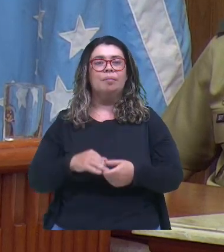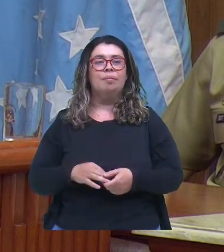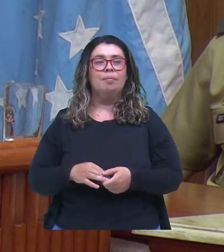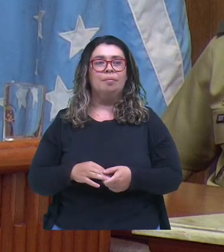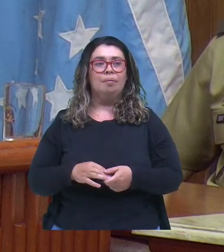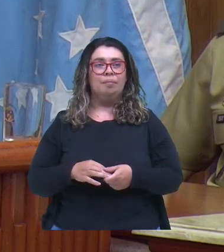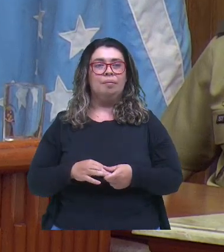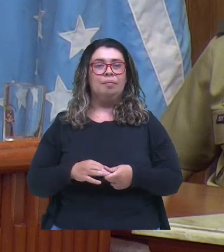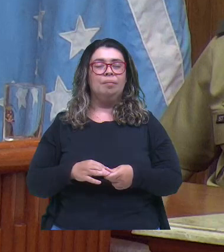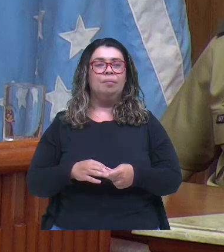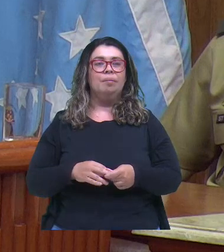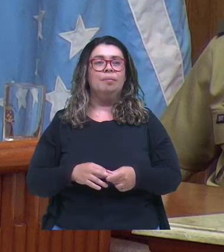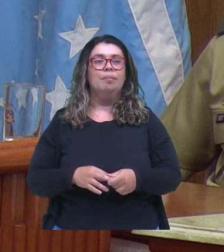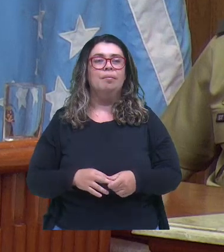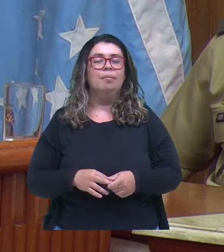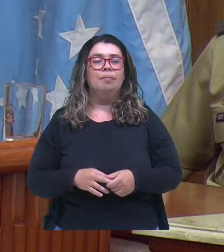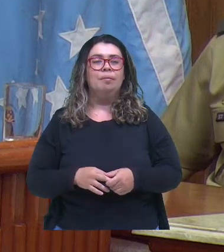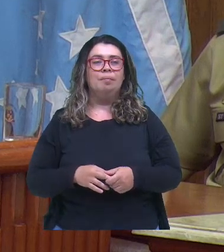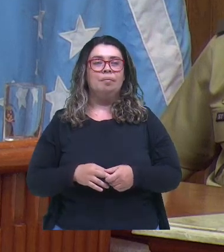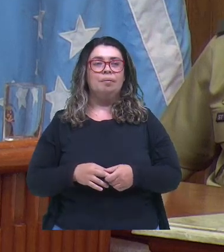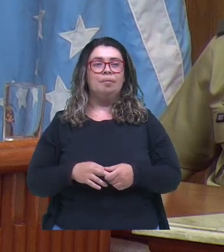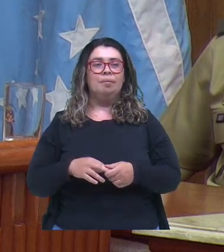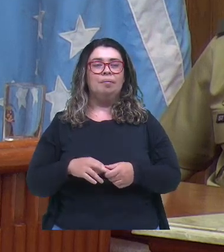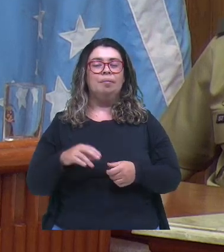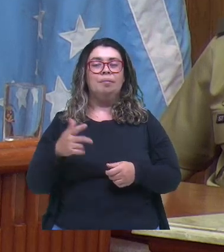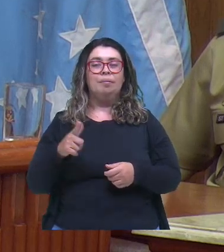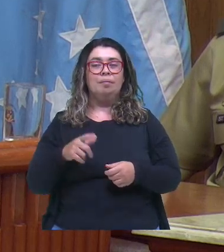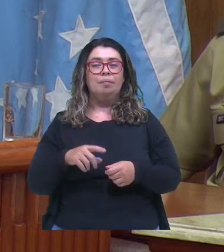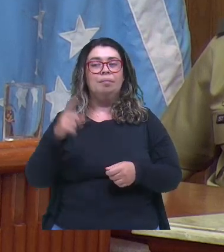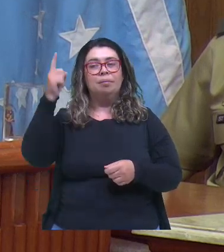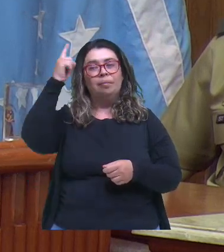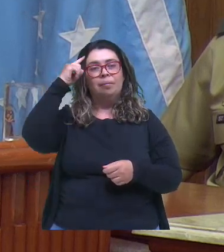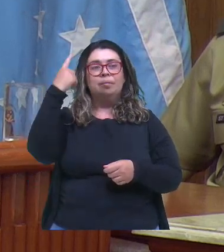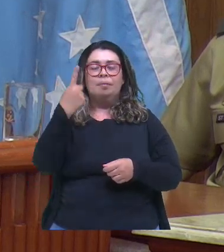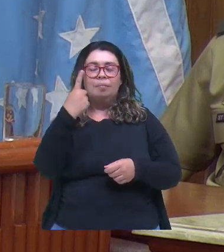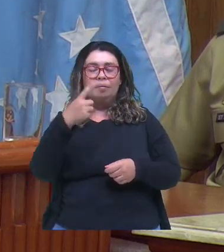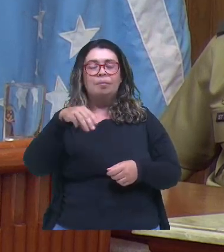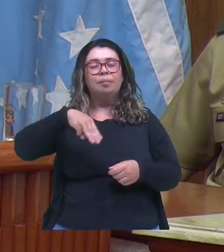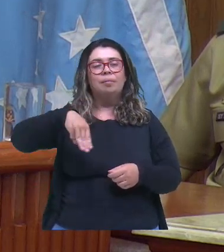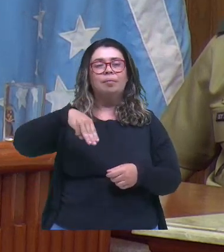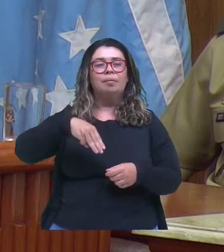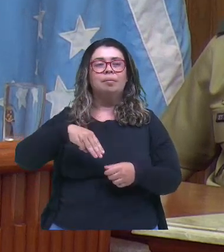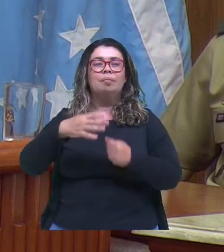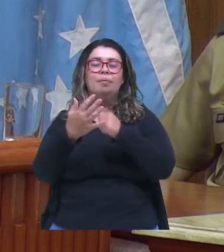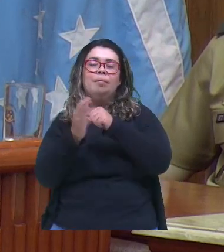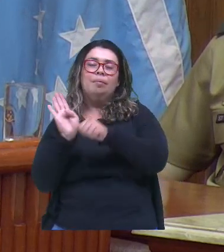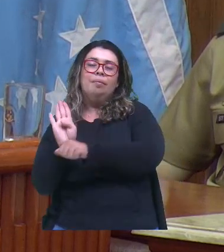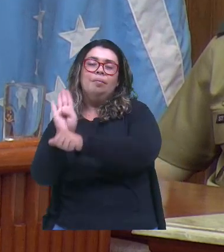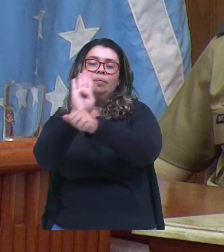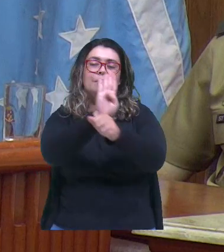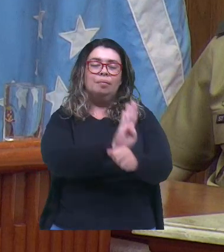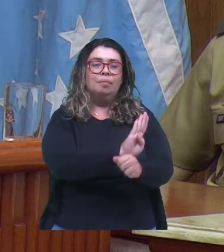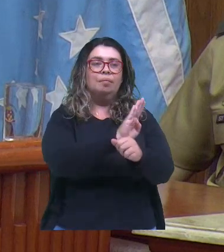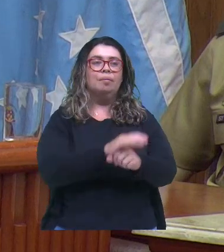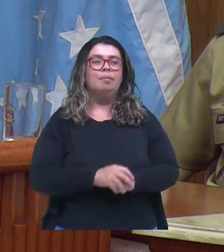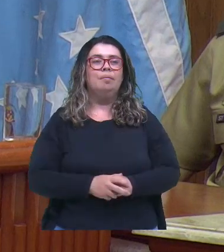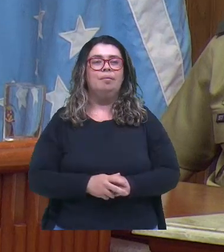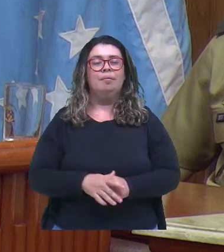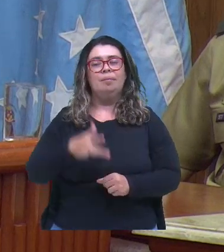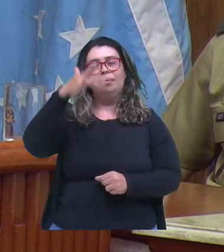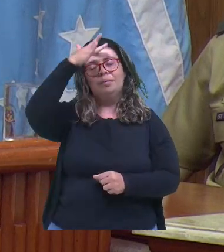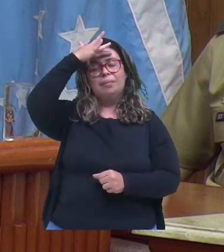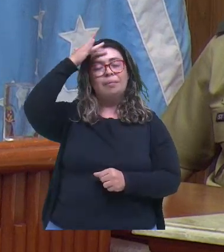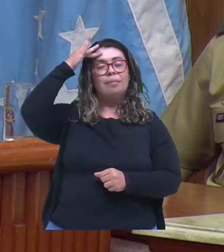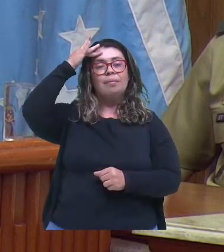mas poderoso e fatal, sem hesitar um único minuto para proteger as